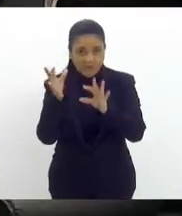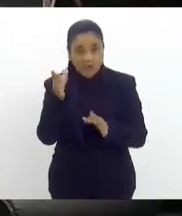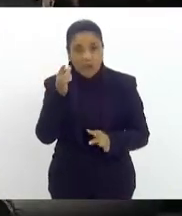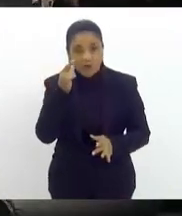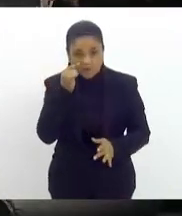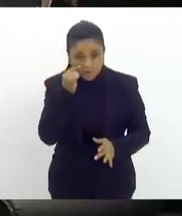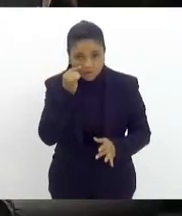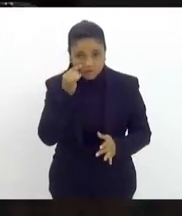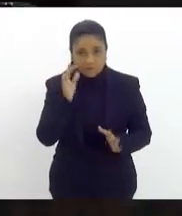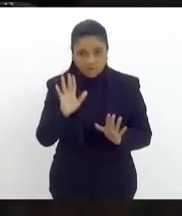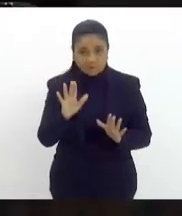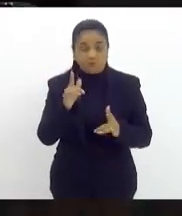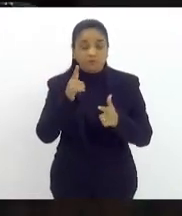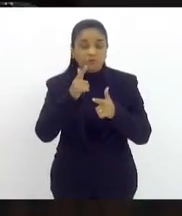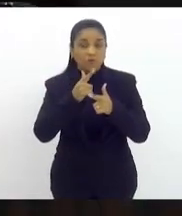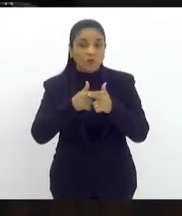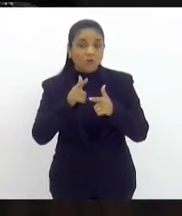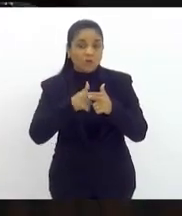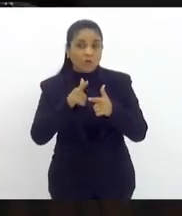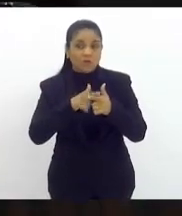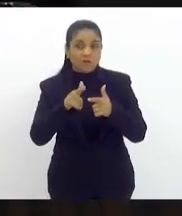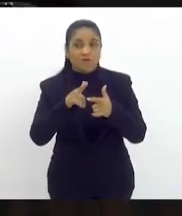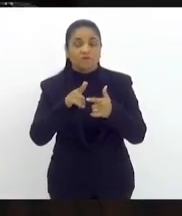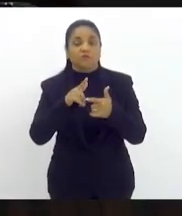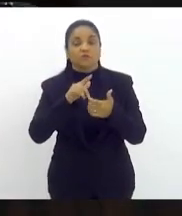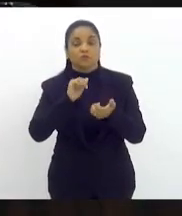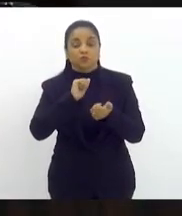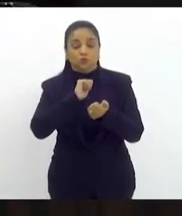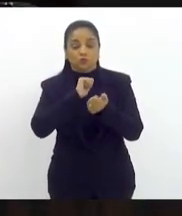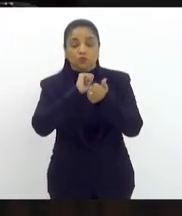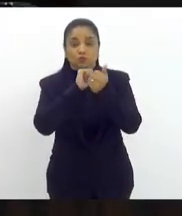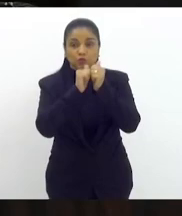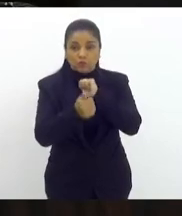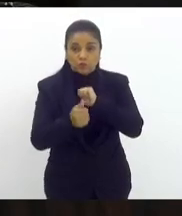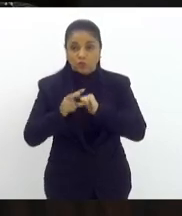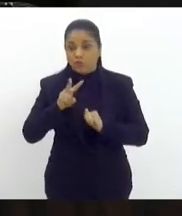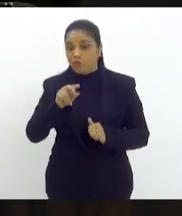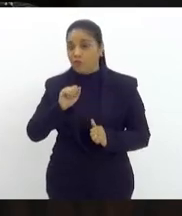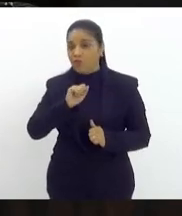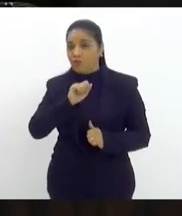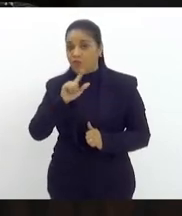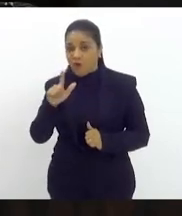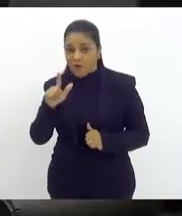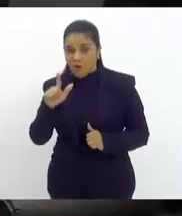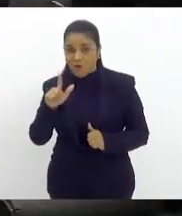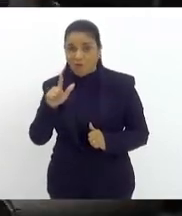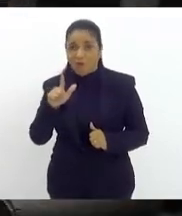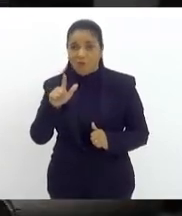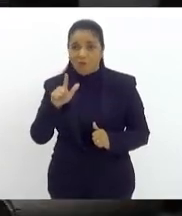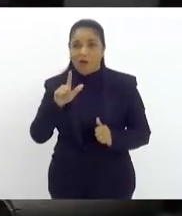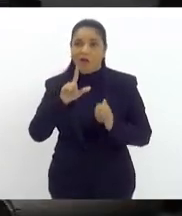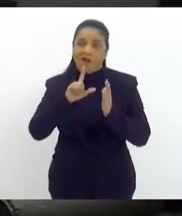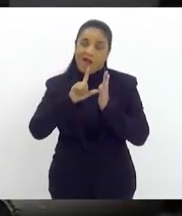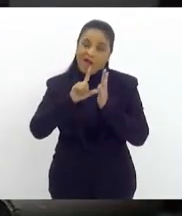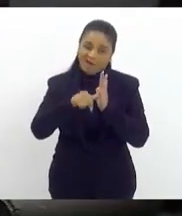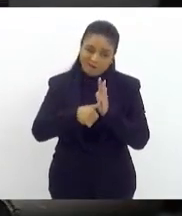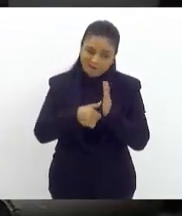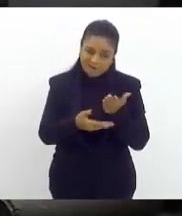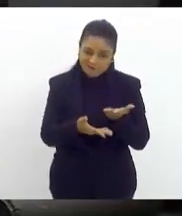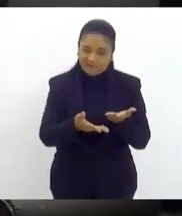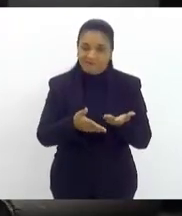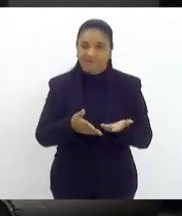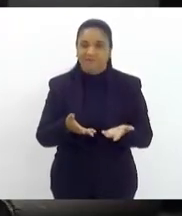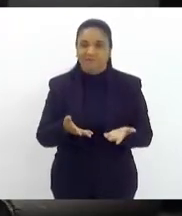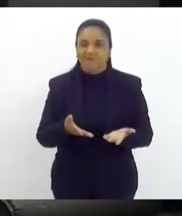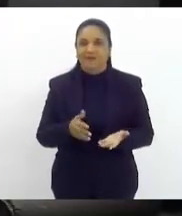E sabe qual foi o problema? O jogo do Val. O Val aqui, o jogo do futebol dele, deve ter atrasado, não Val? Deve ter sido problema com o jogo dele,